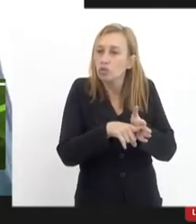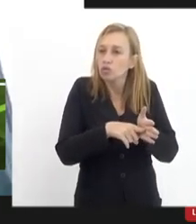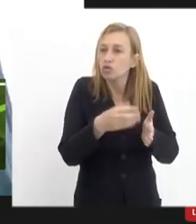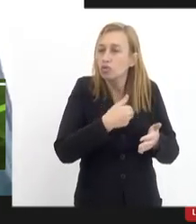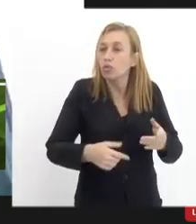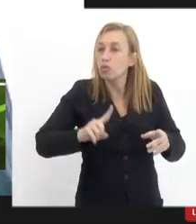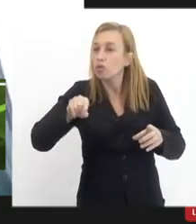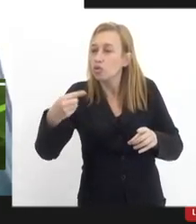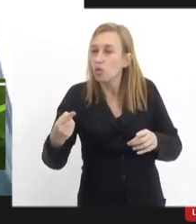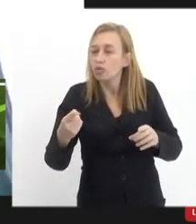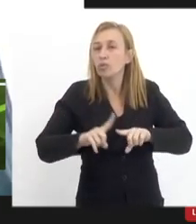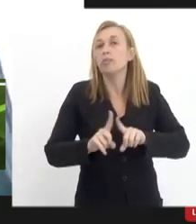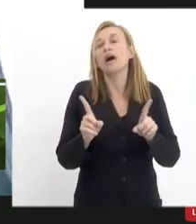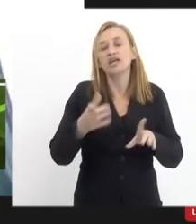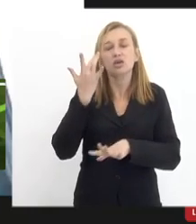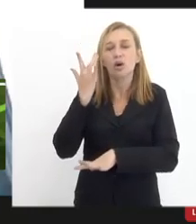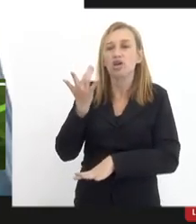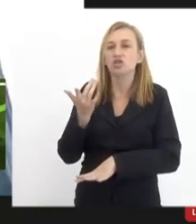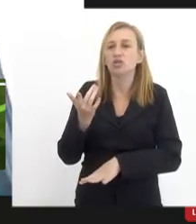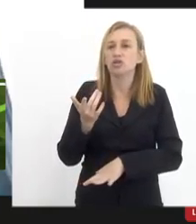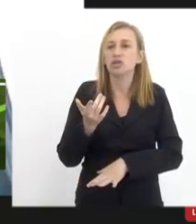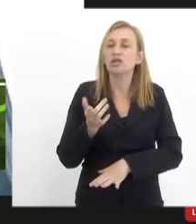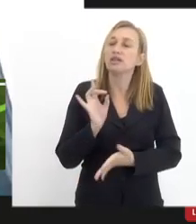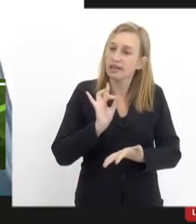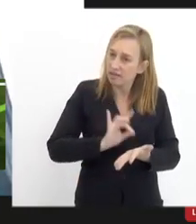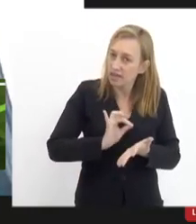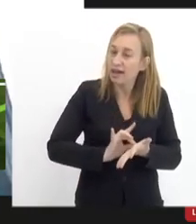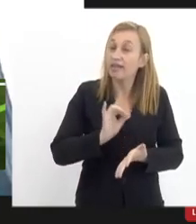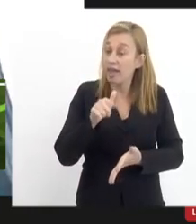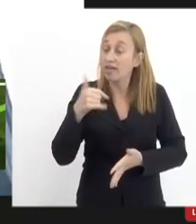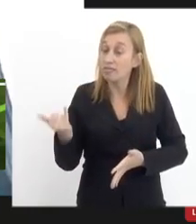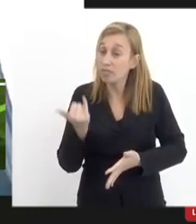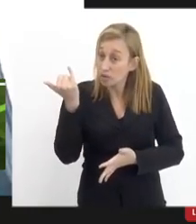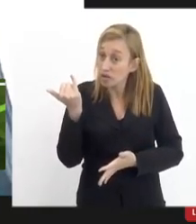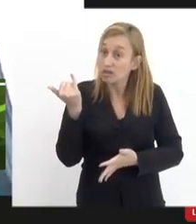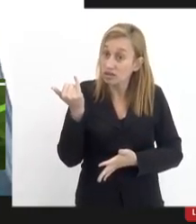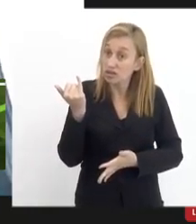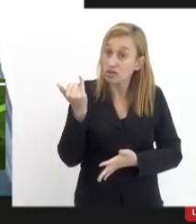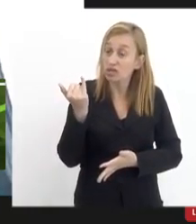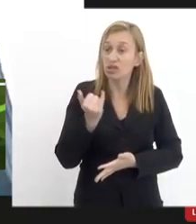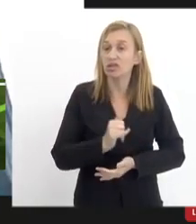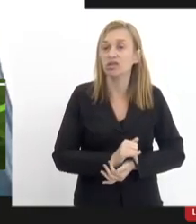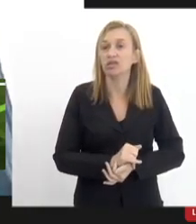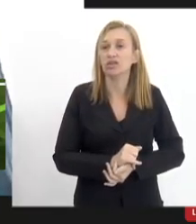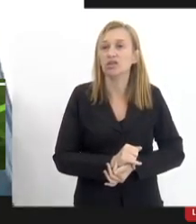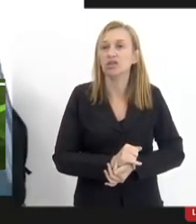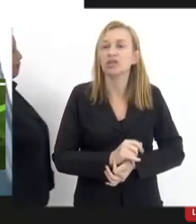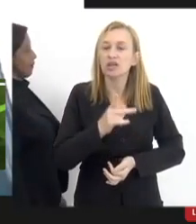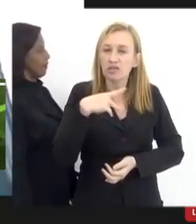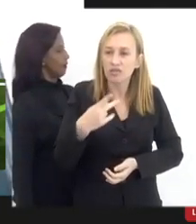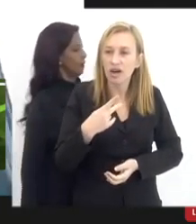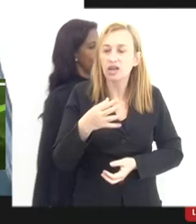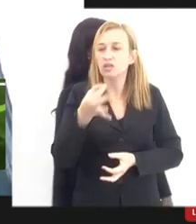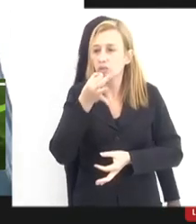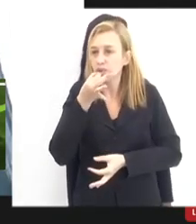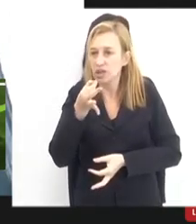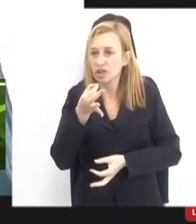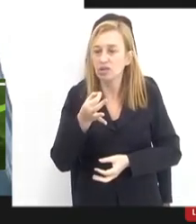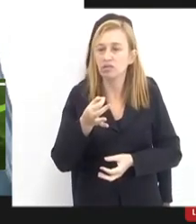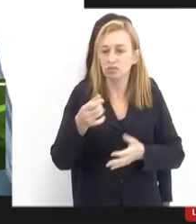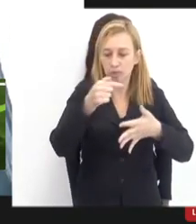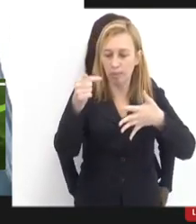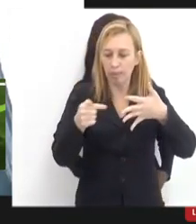outro meio, mas eu acho que, na verdade, é necessário que eles se digam, que eles opinem, né, sobre esses